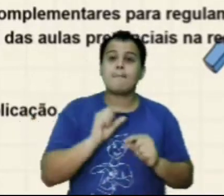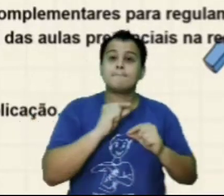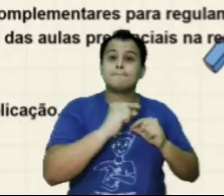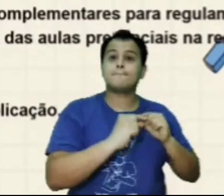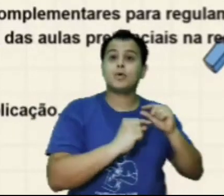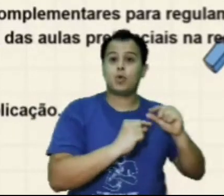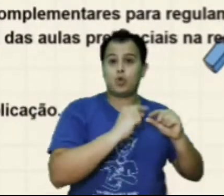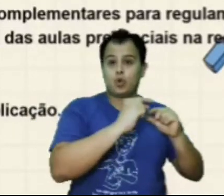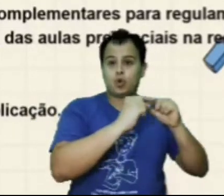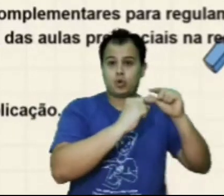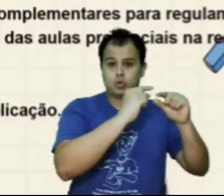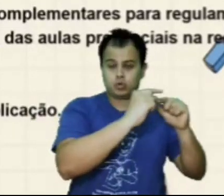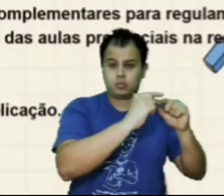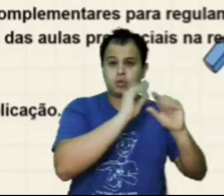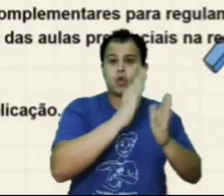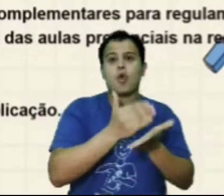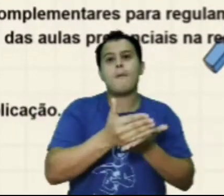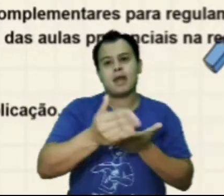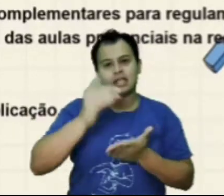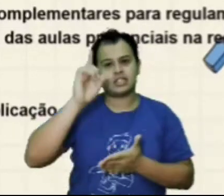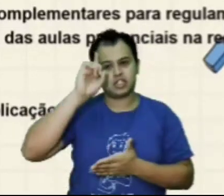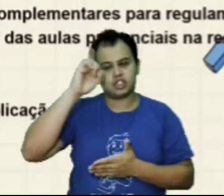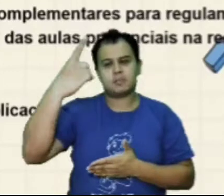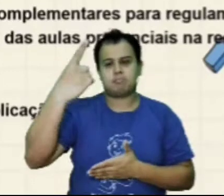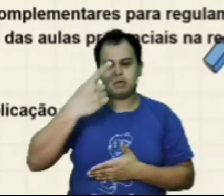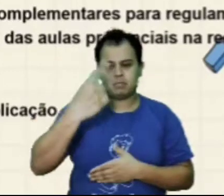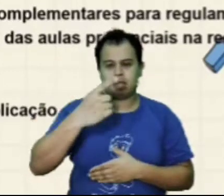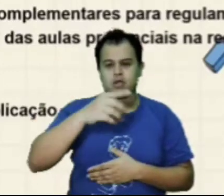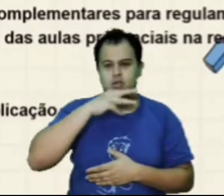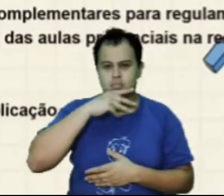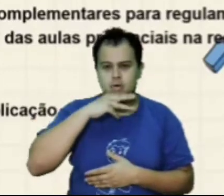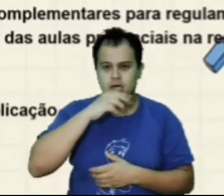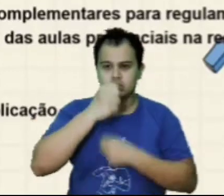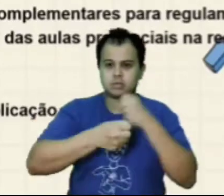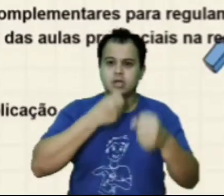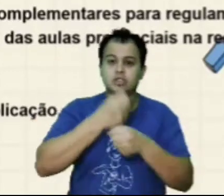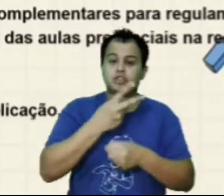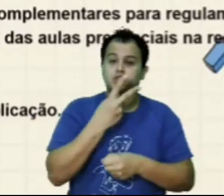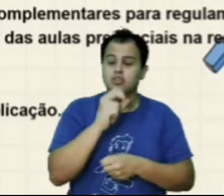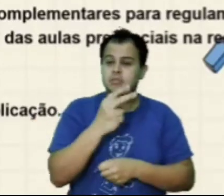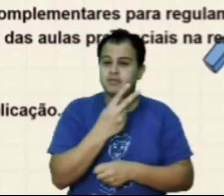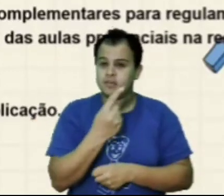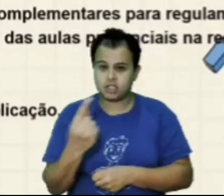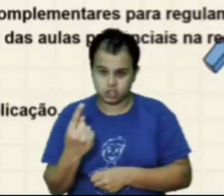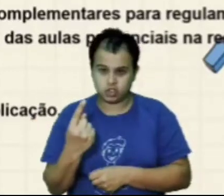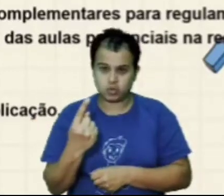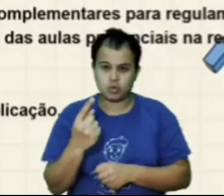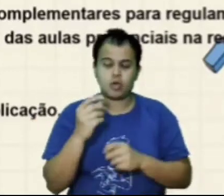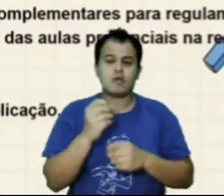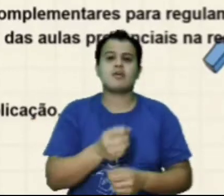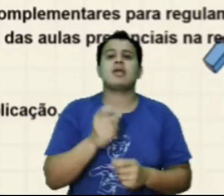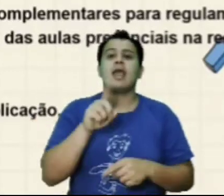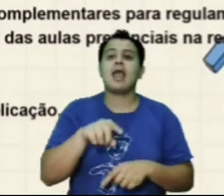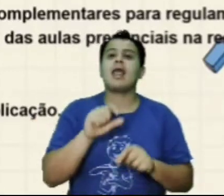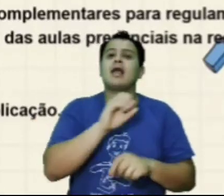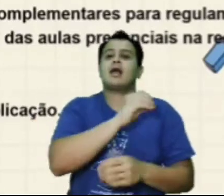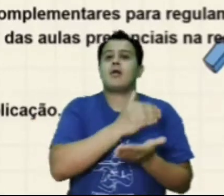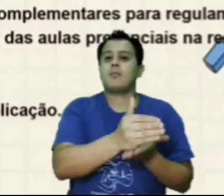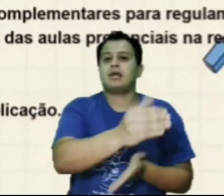gradual a partir de 1º de março de 2021 para os ensinos infantil, fundamental e